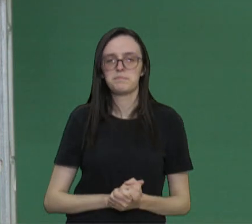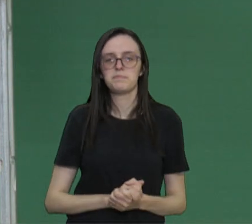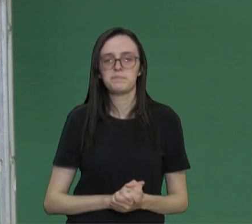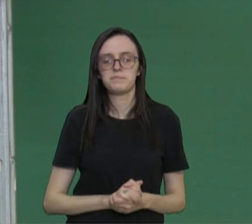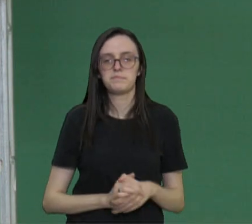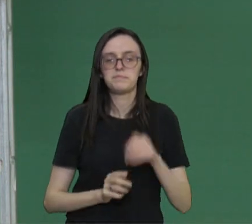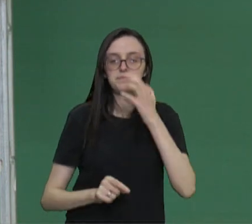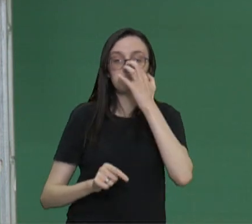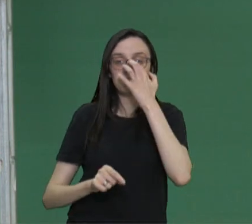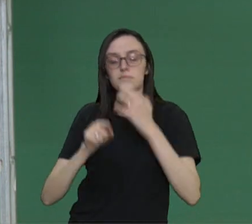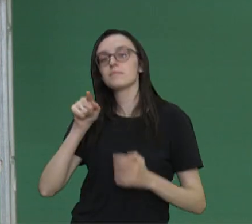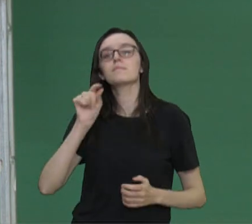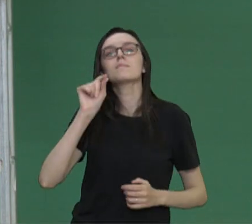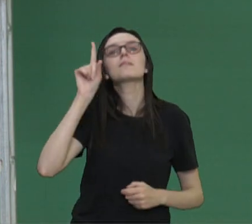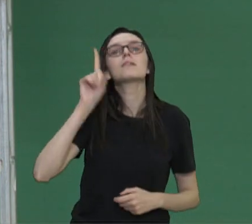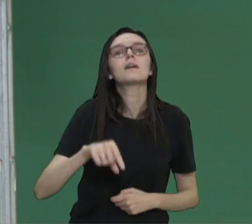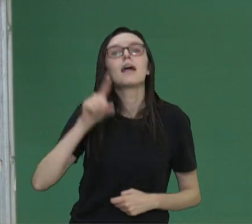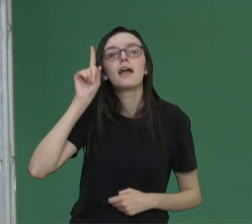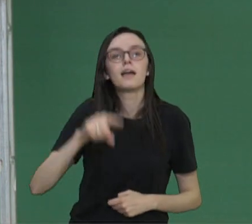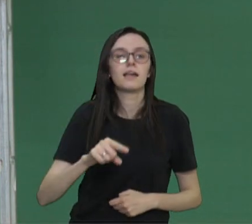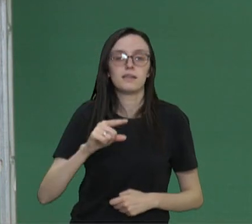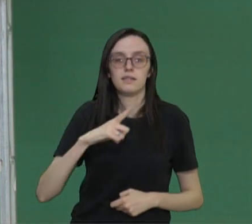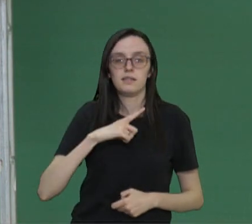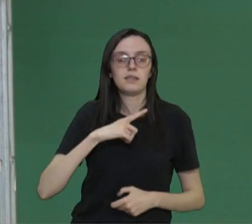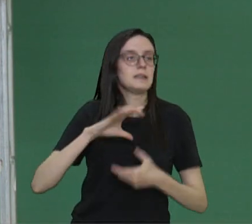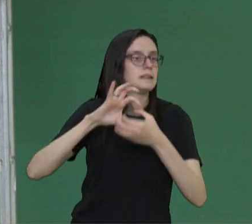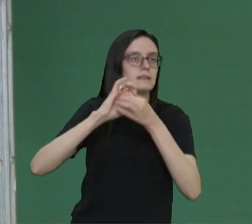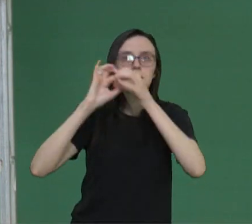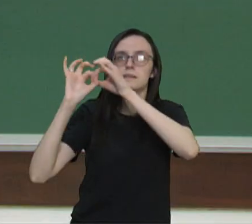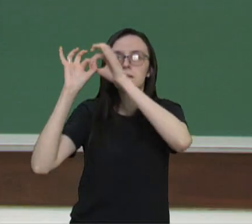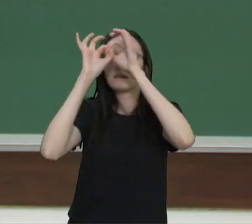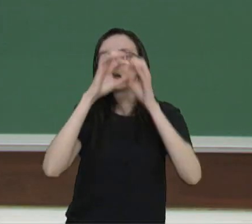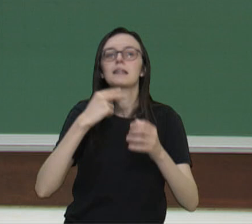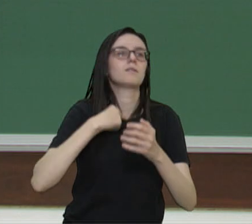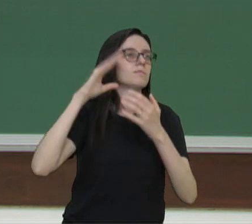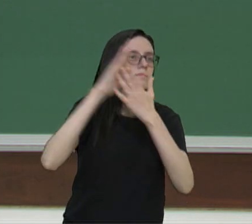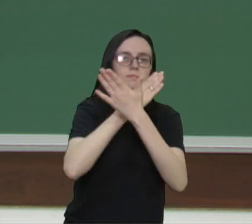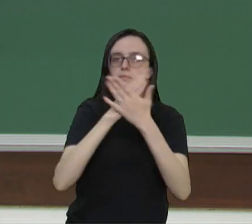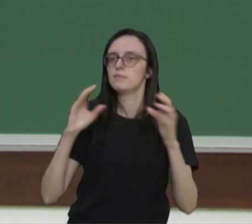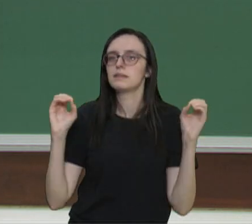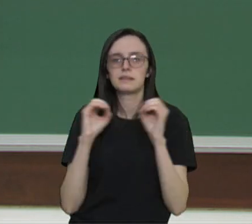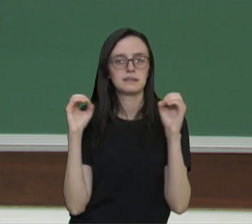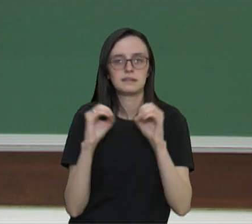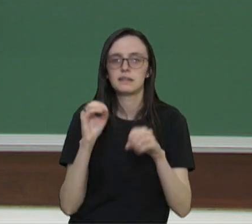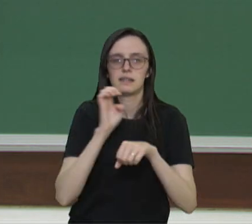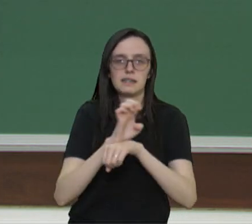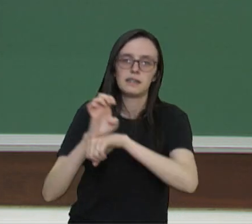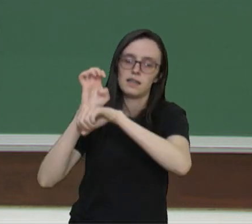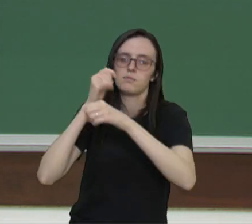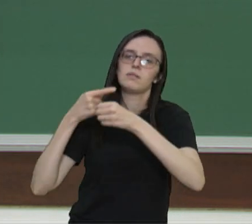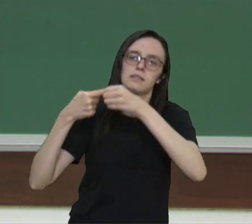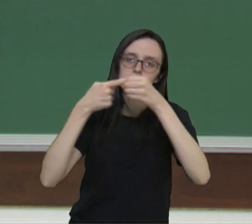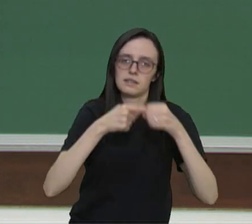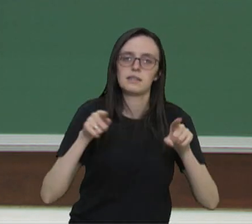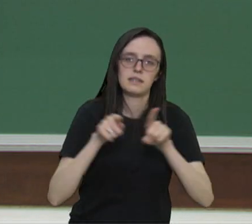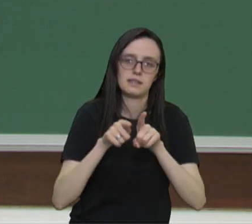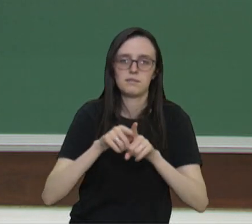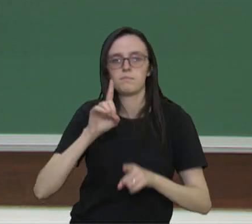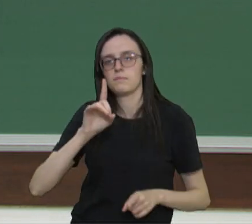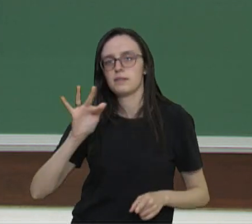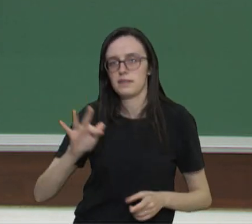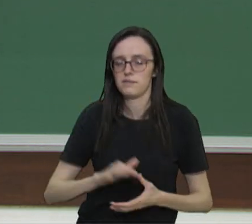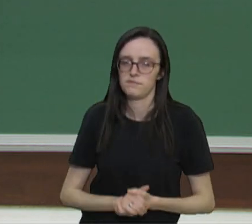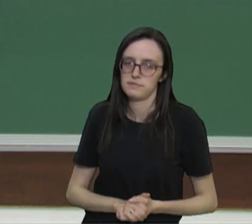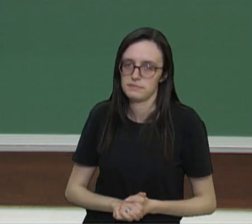que constitui-se pela união indissolúvel, né, dos estados, municípios e Distrito